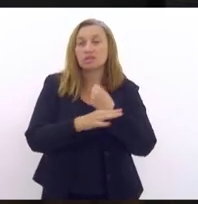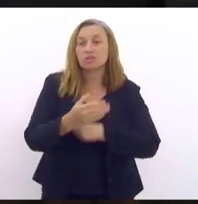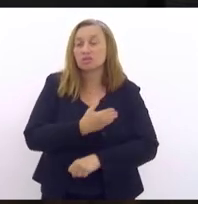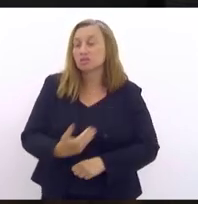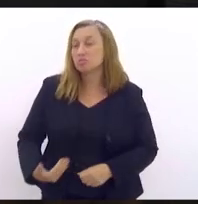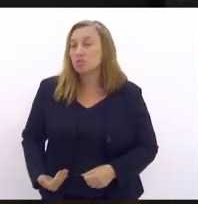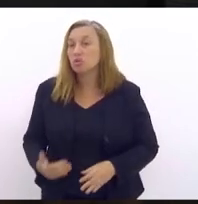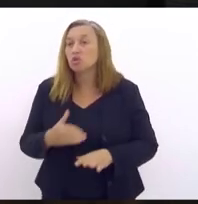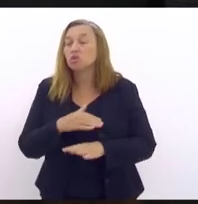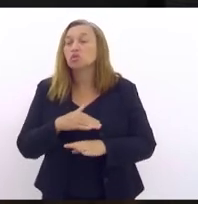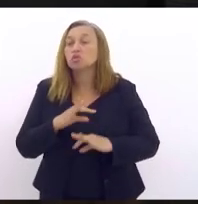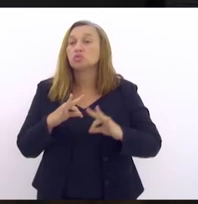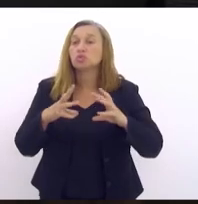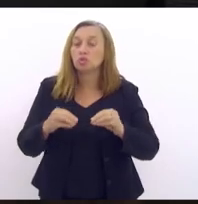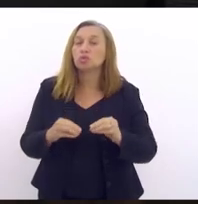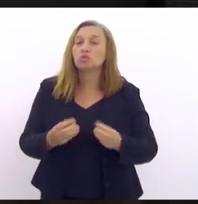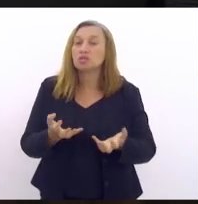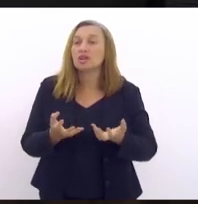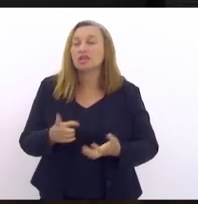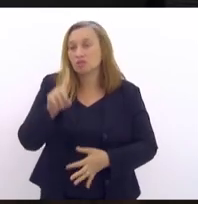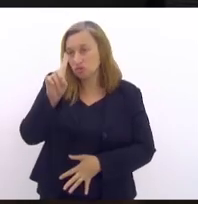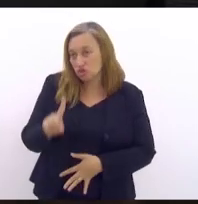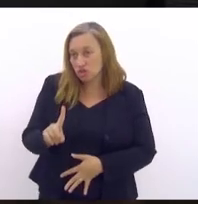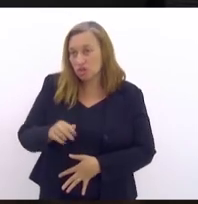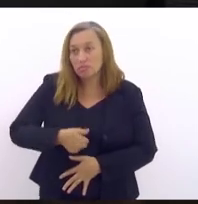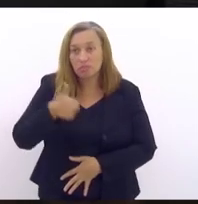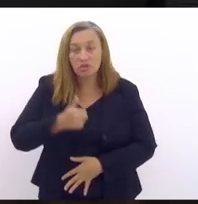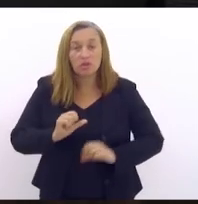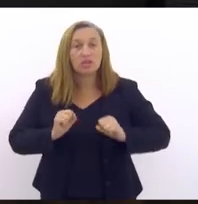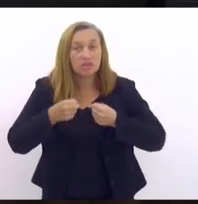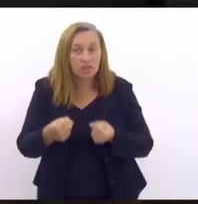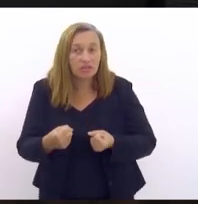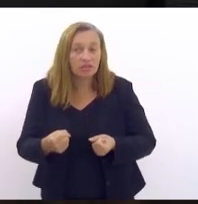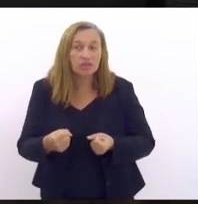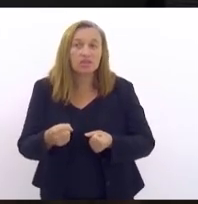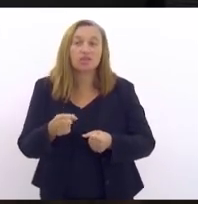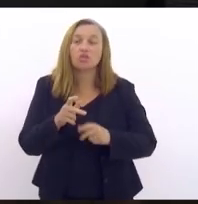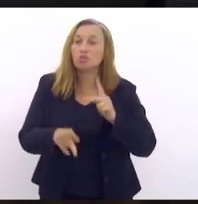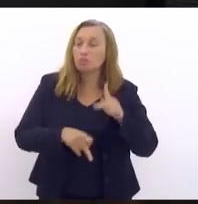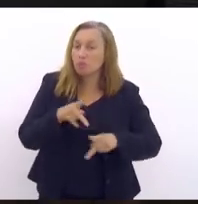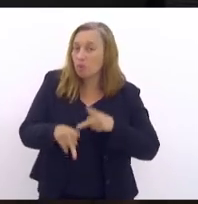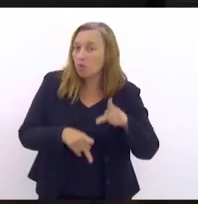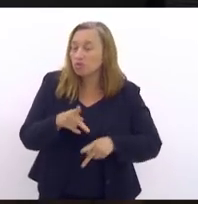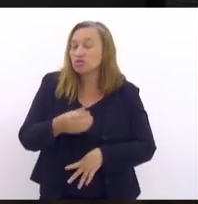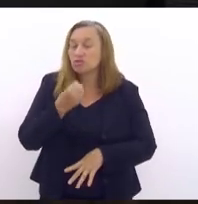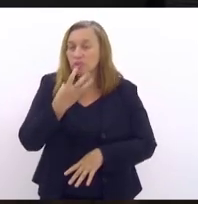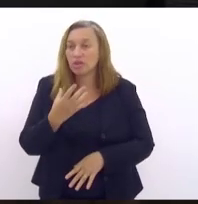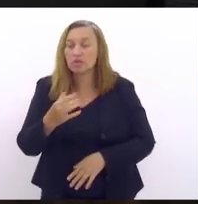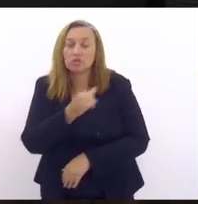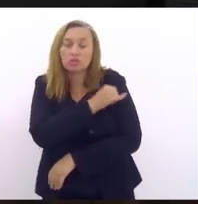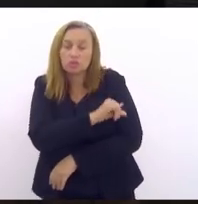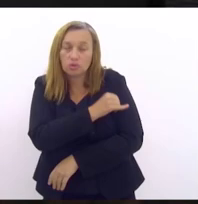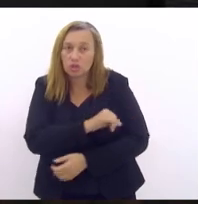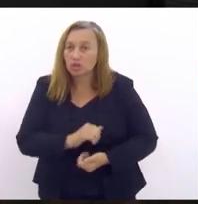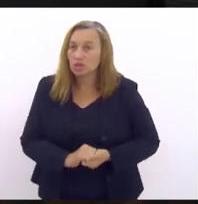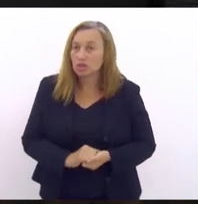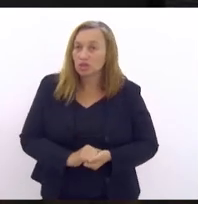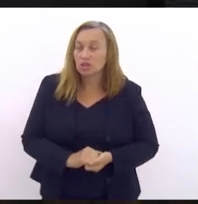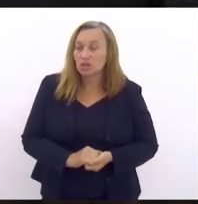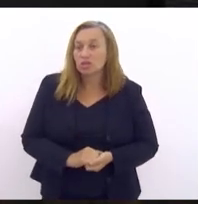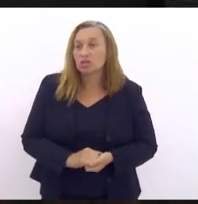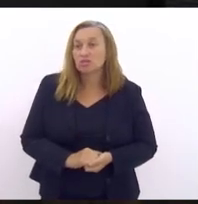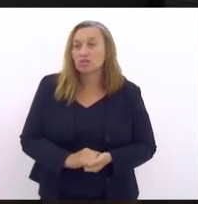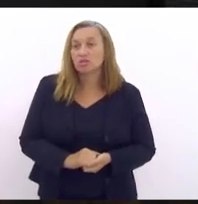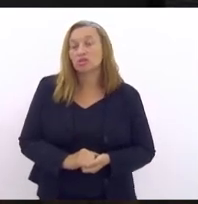porque todo mundo aqui quer ter o direito, primeiro, de defender os nossos eleitores, o cidadão de bem do Rio, de a gente não ver cenas como a